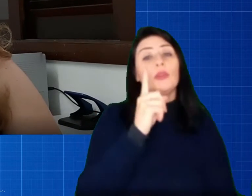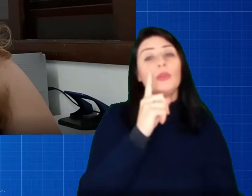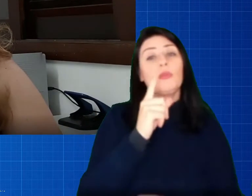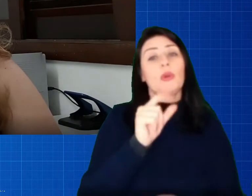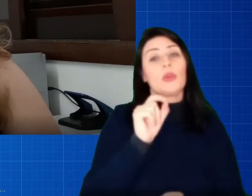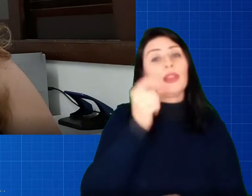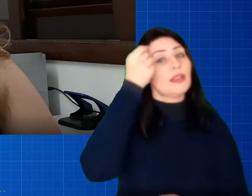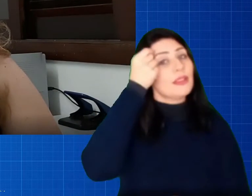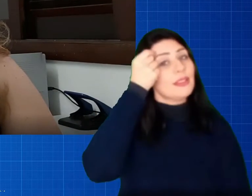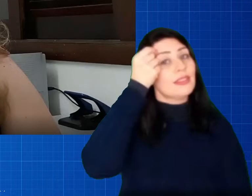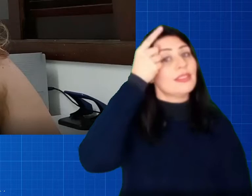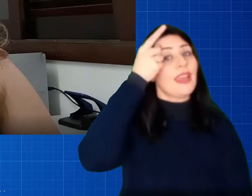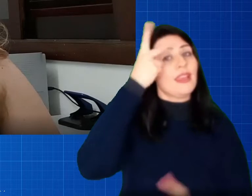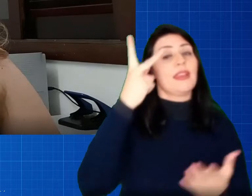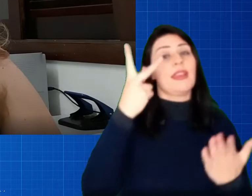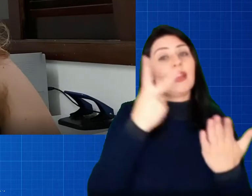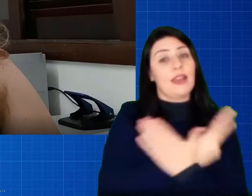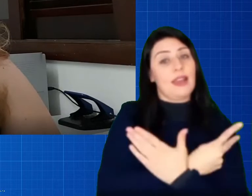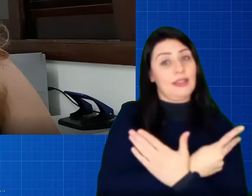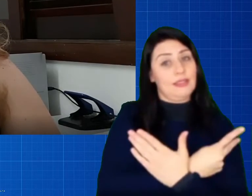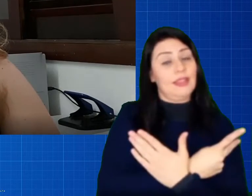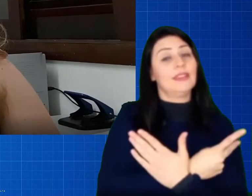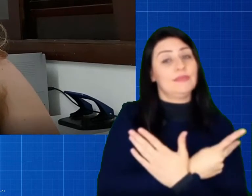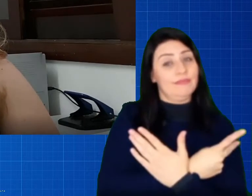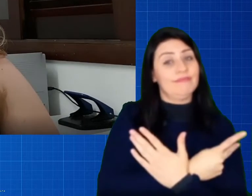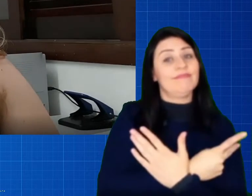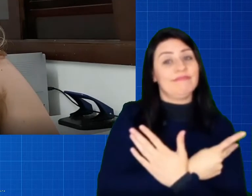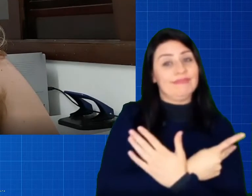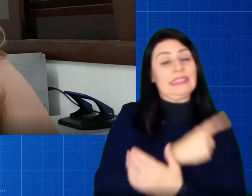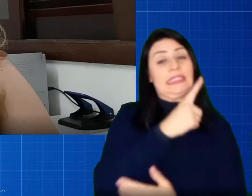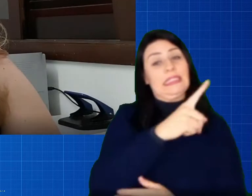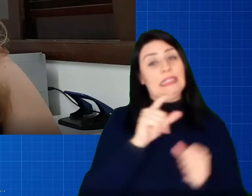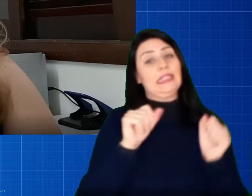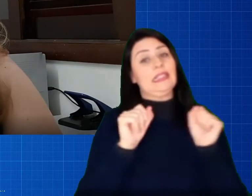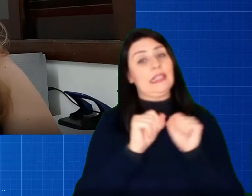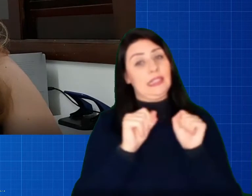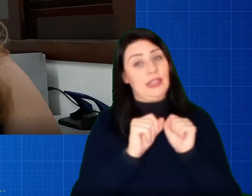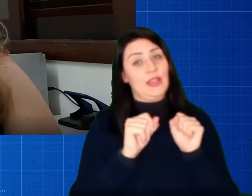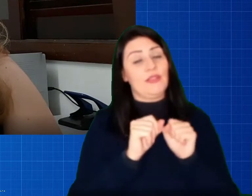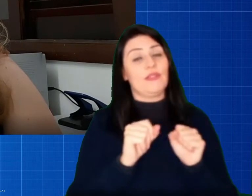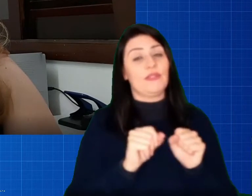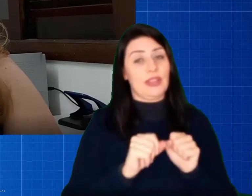orientação, ideia errada do que ela podia fazer,